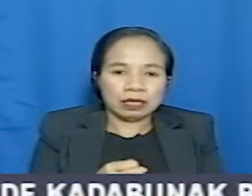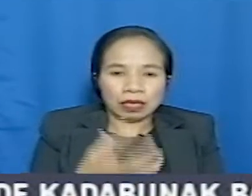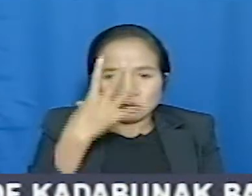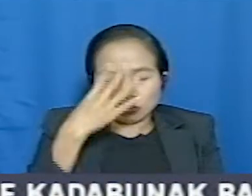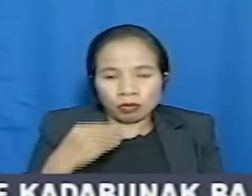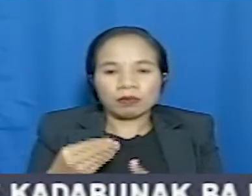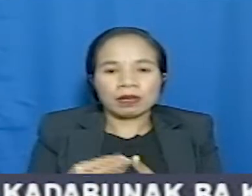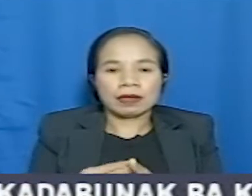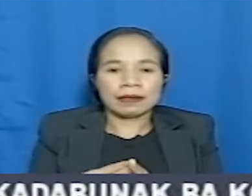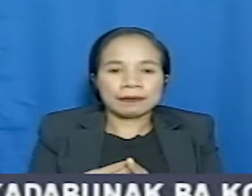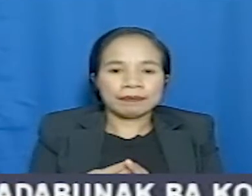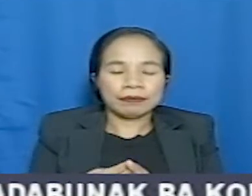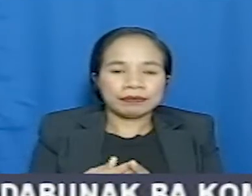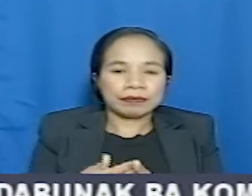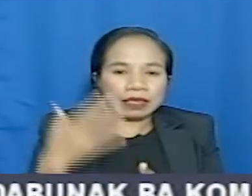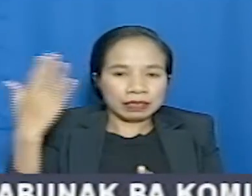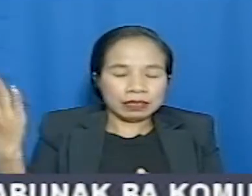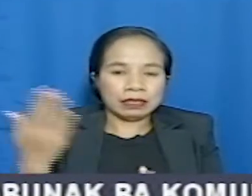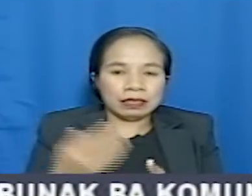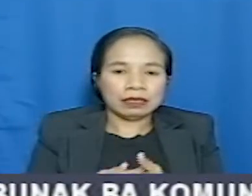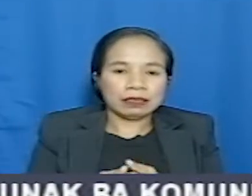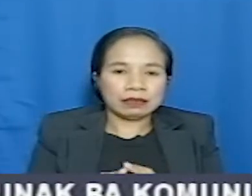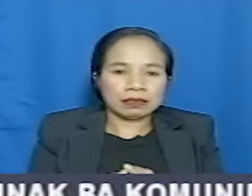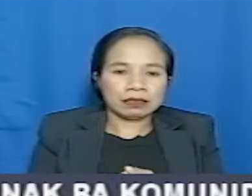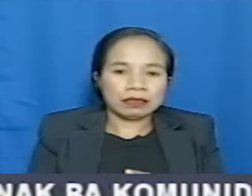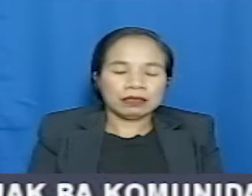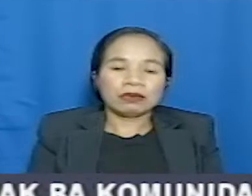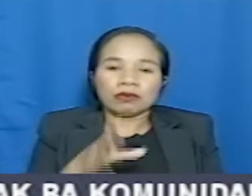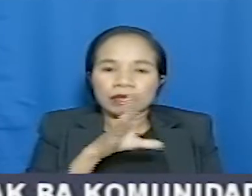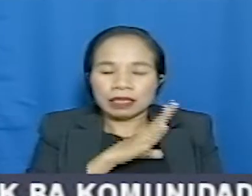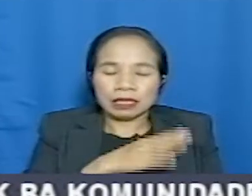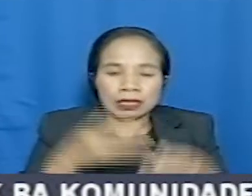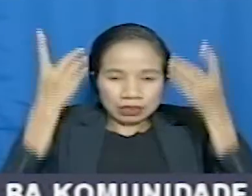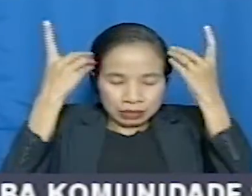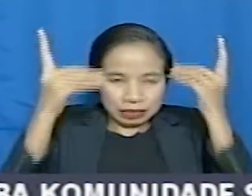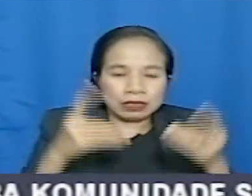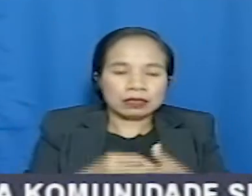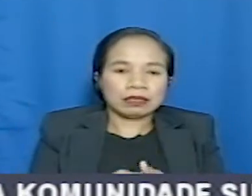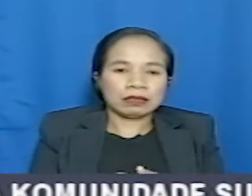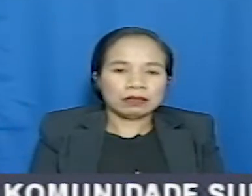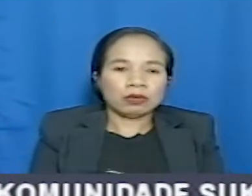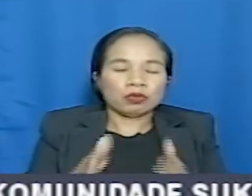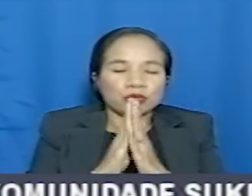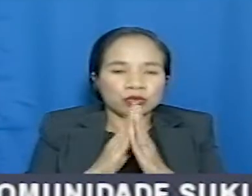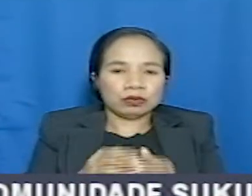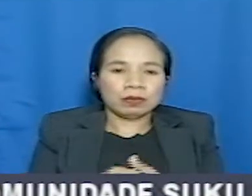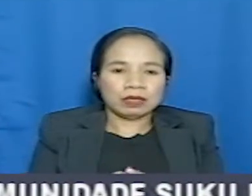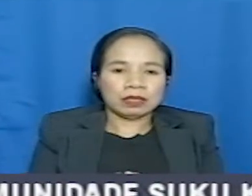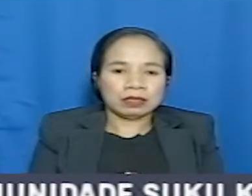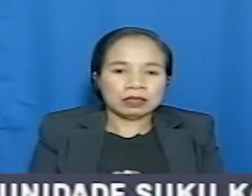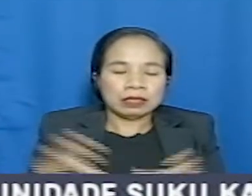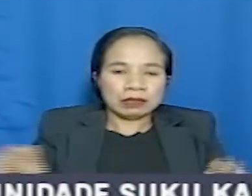provisoriamente o temporário e a isolamento o coto corre decisão Fatin nebe fixo vai ter profissional saúde sira, nebe